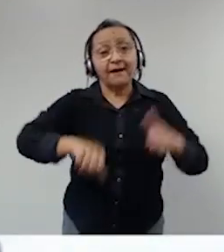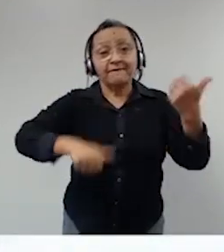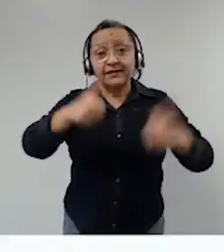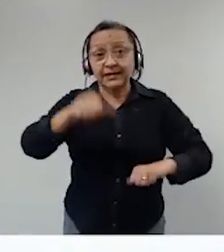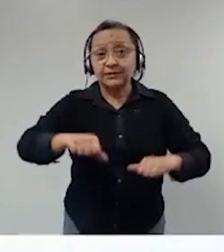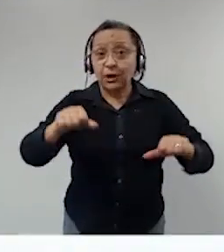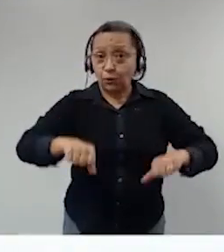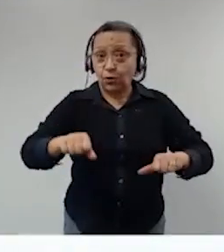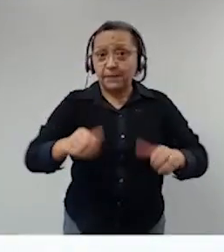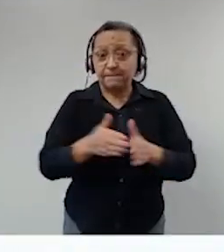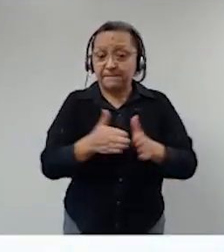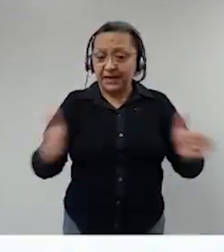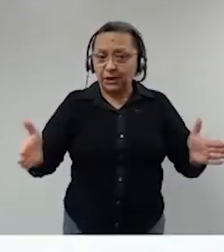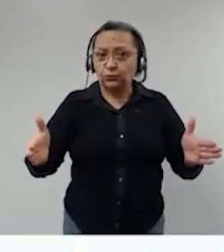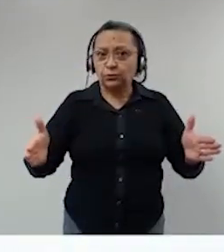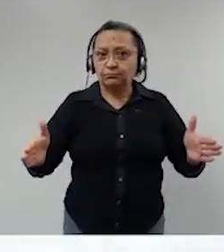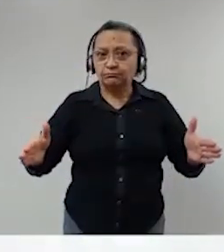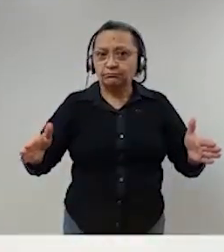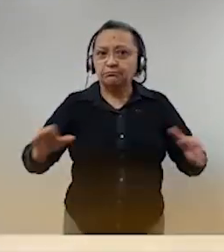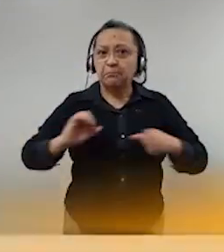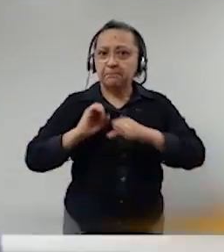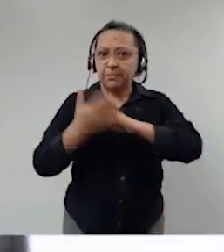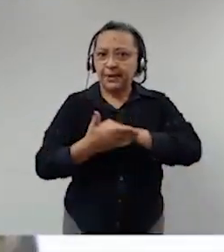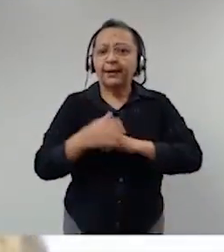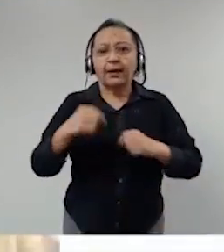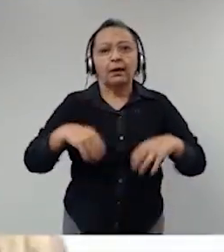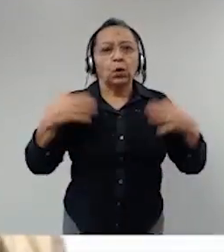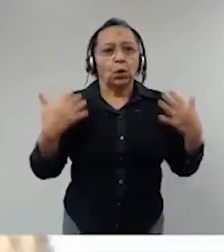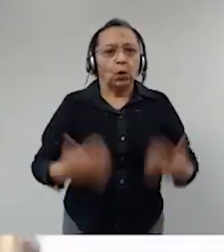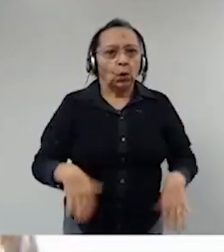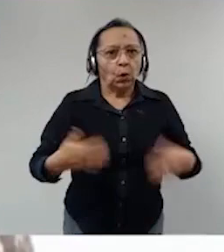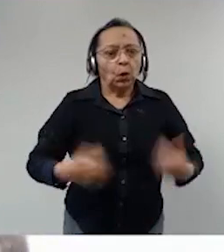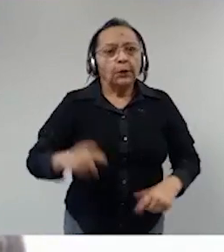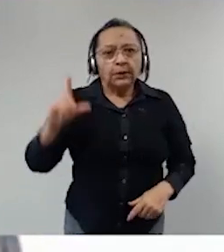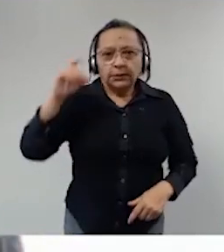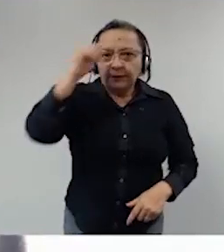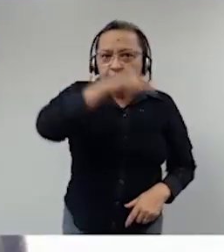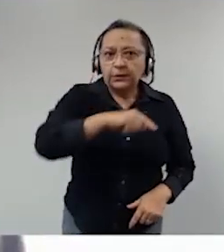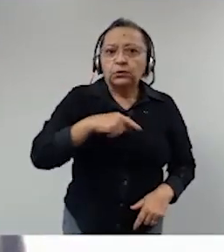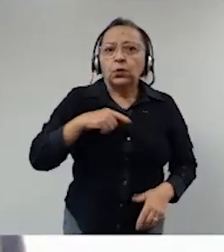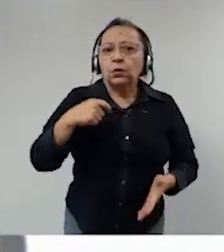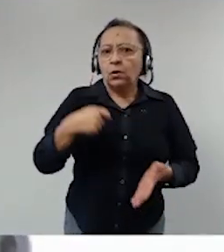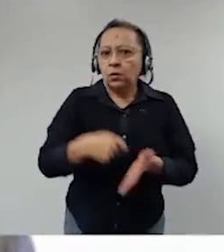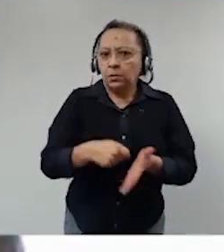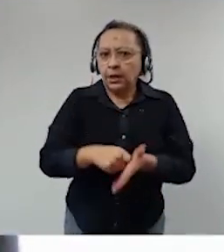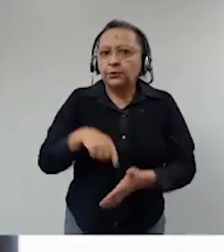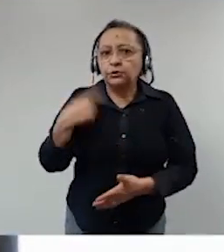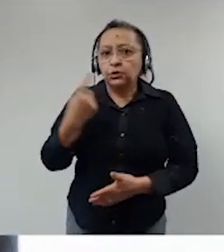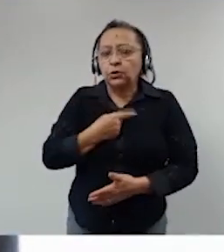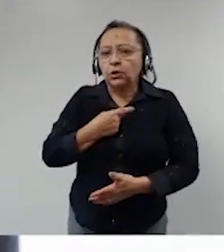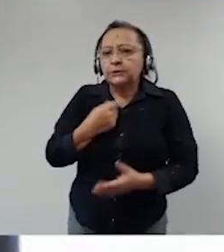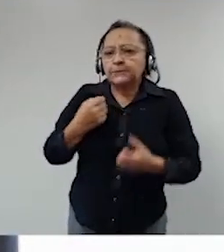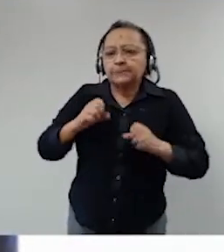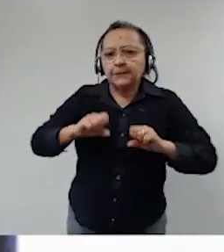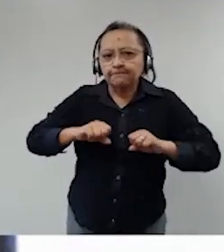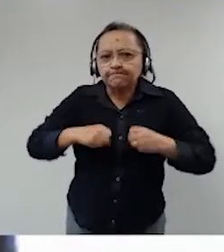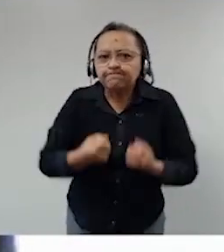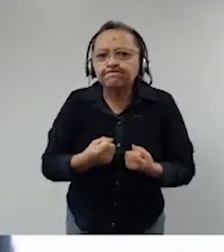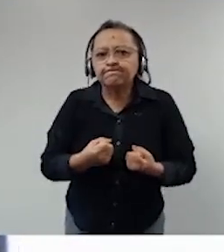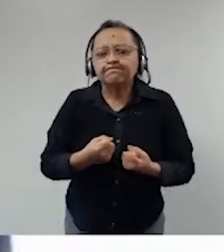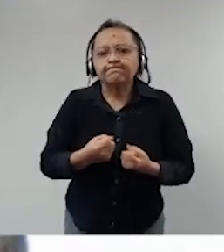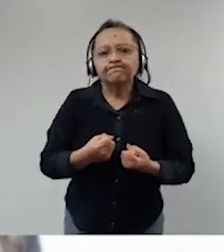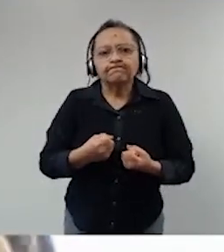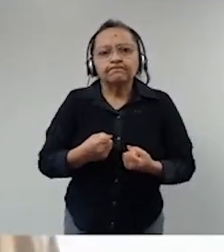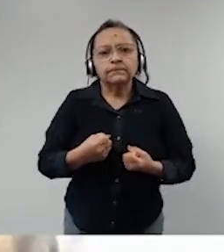tem sido um período mais difícil, exige de nós uma disciplina muito grande,